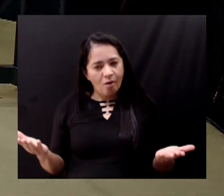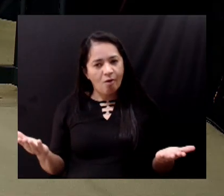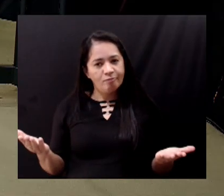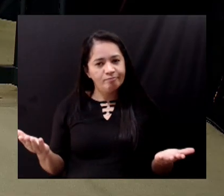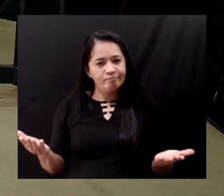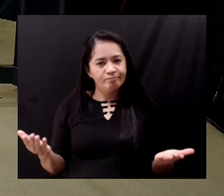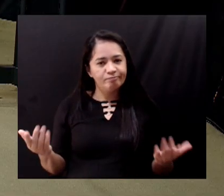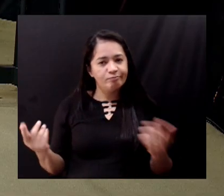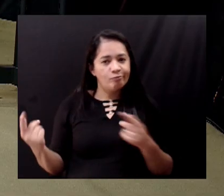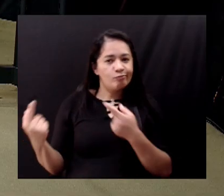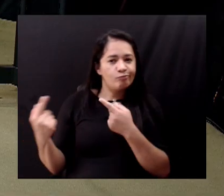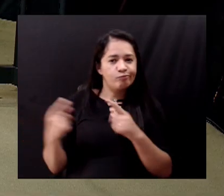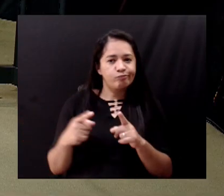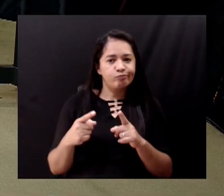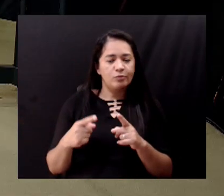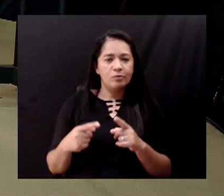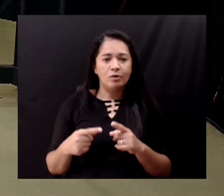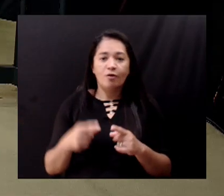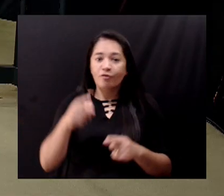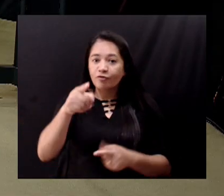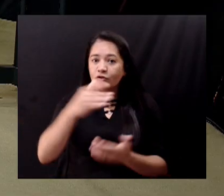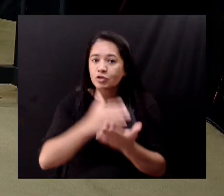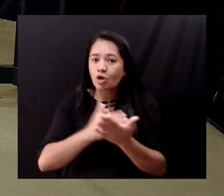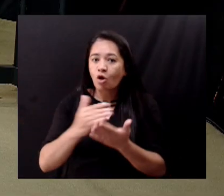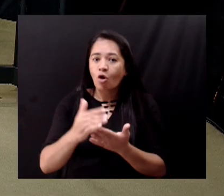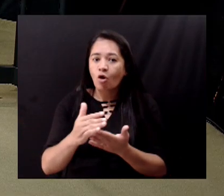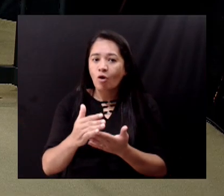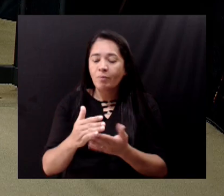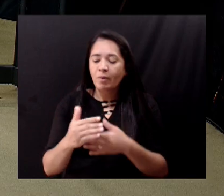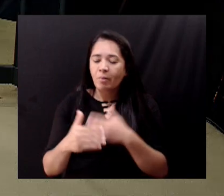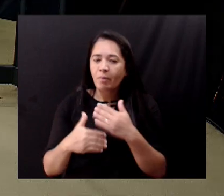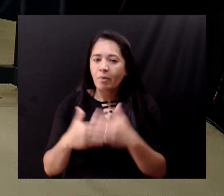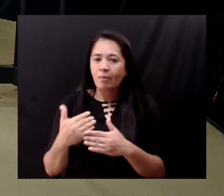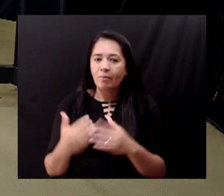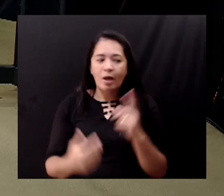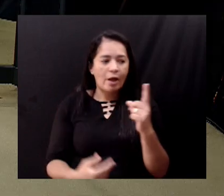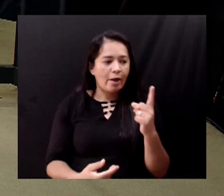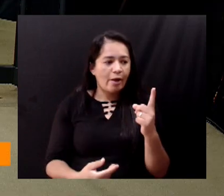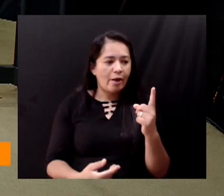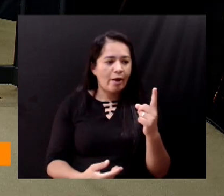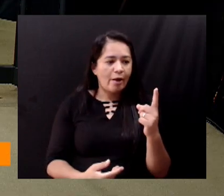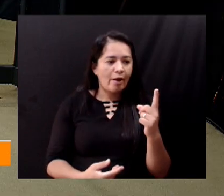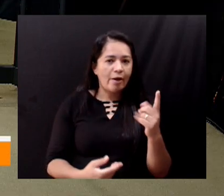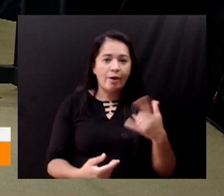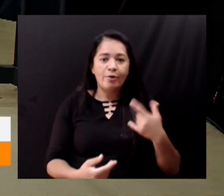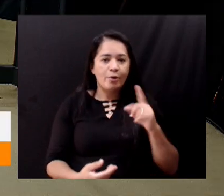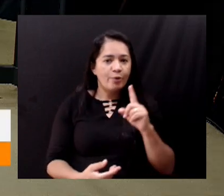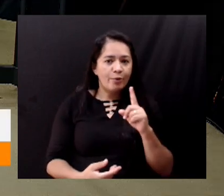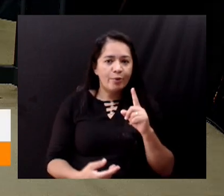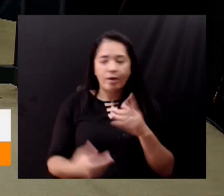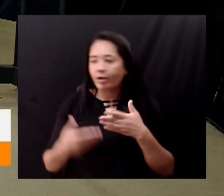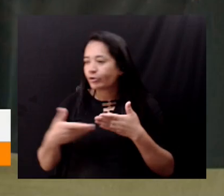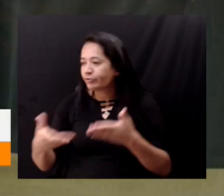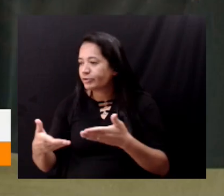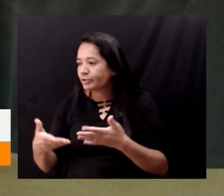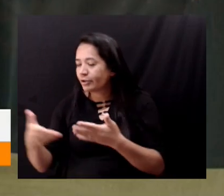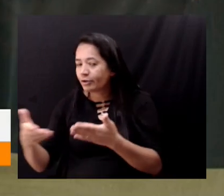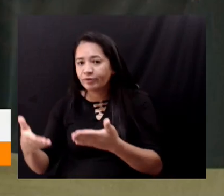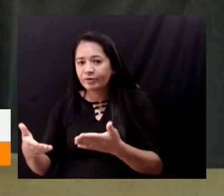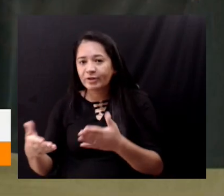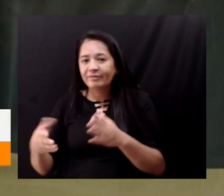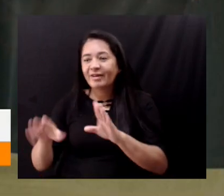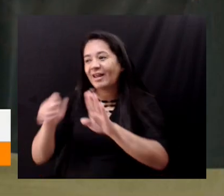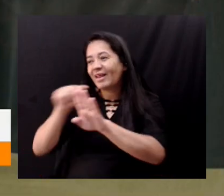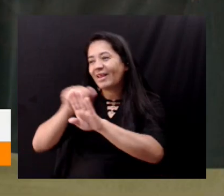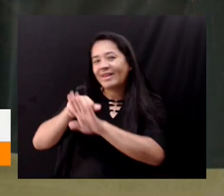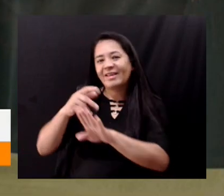Você começa, aí daqui a pouco um faz aniversário. Aí outro te convida. Aí outro chega na porta da sua casa. Oi, amiga,